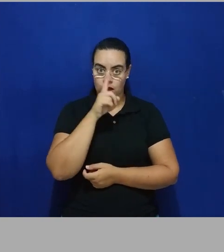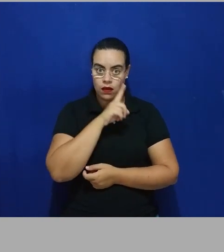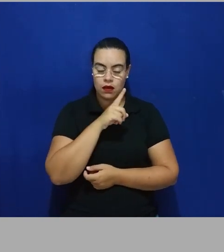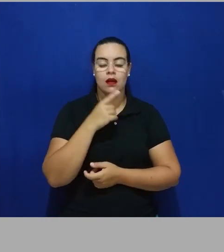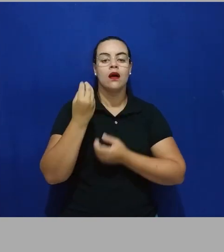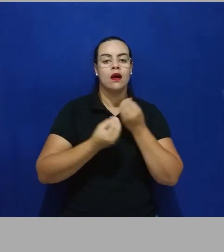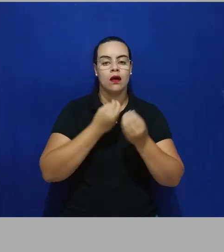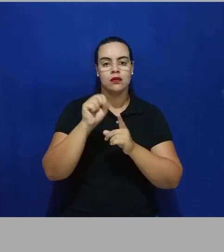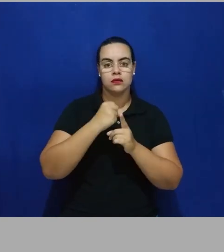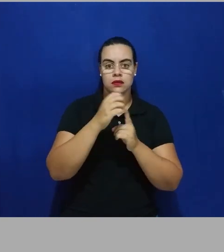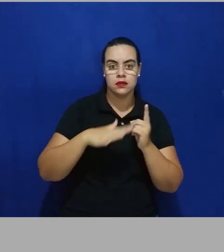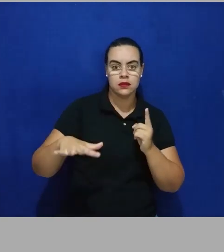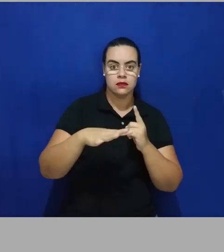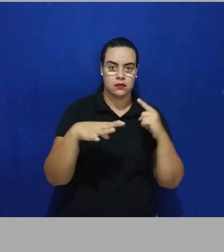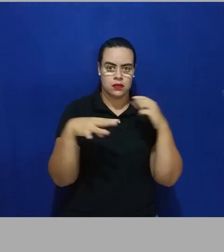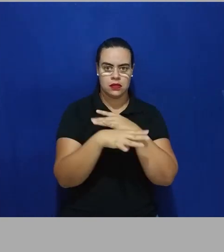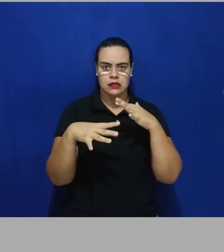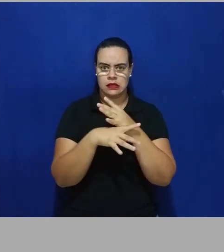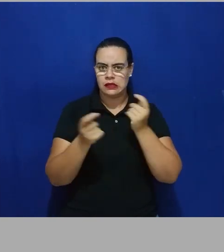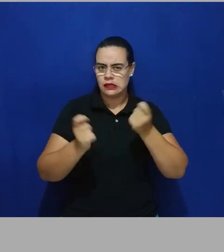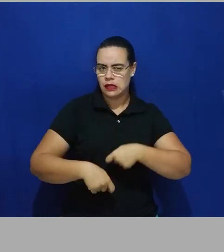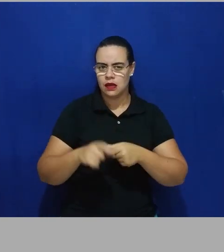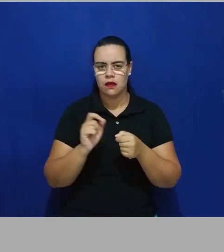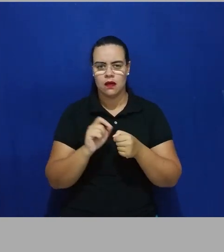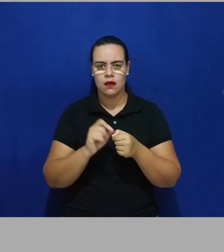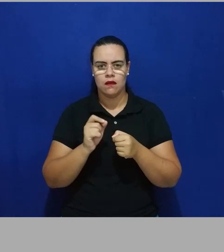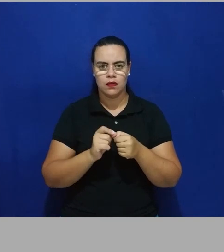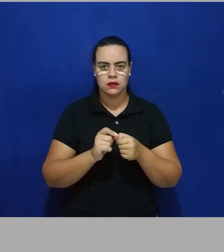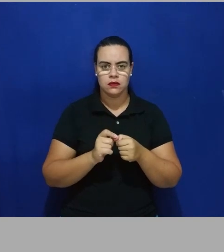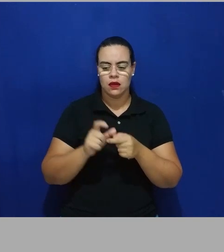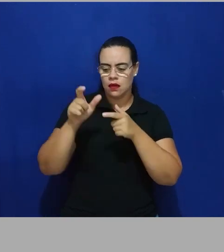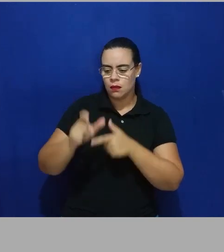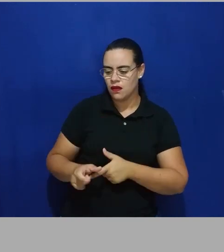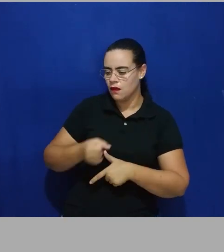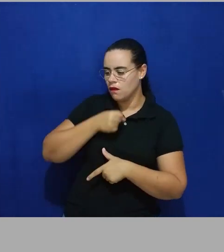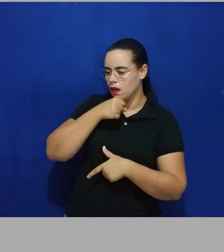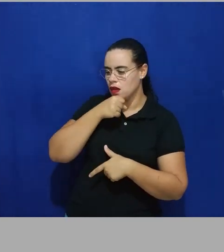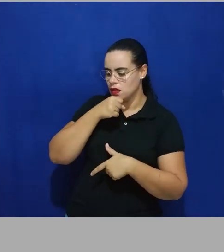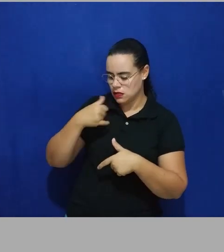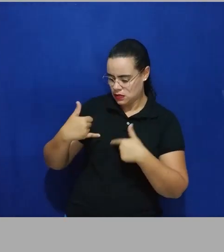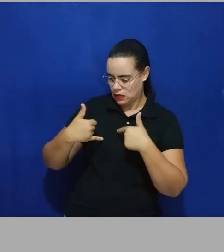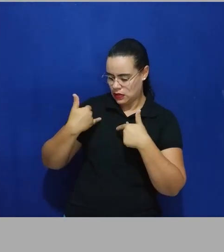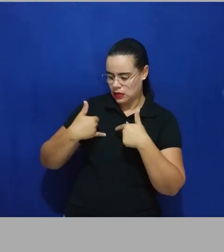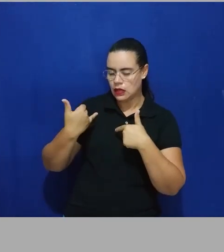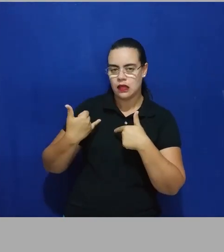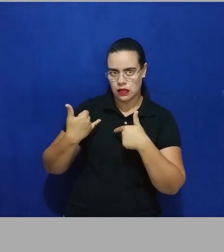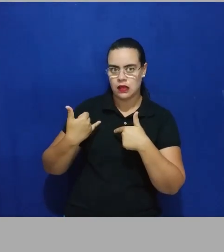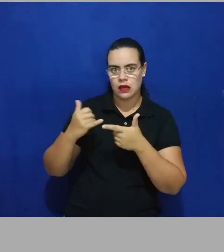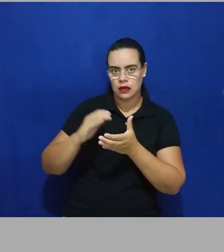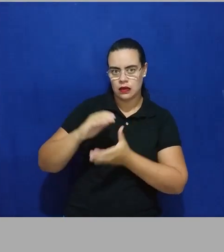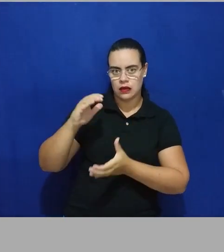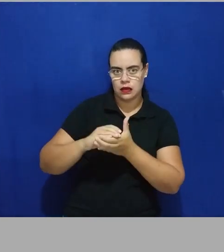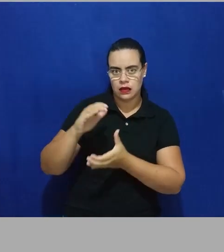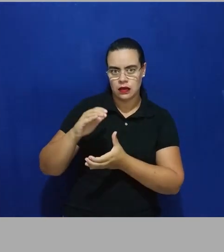falhas, e com uma sociedade, uma cidade que possa fazer dessa velhice, dessa